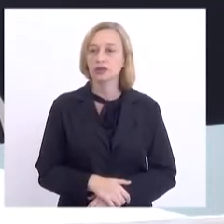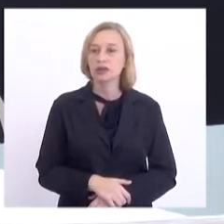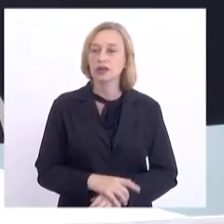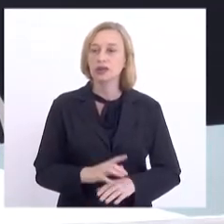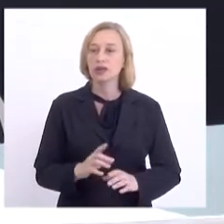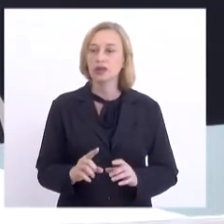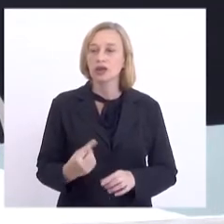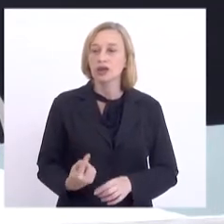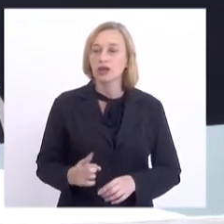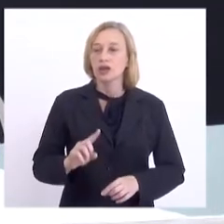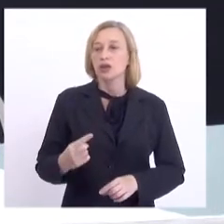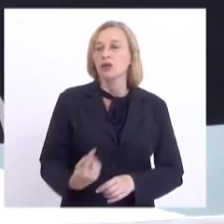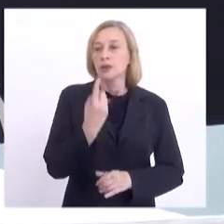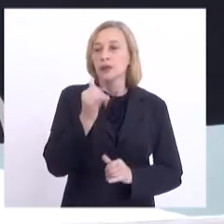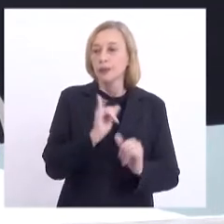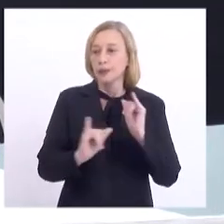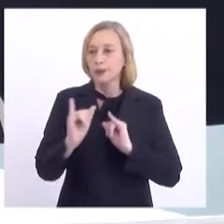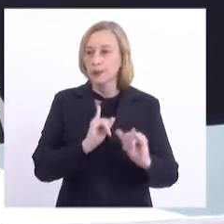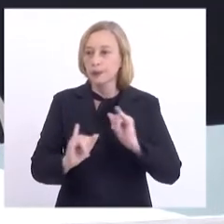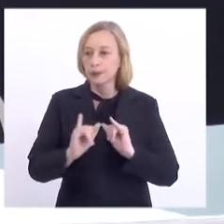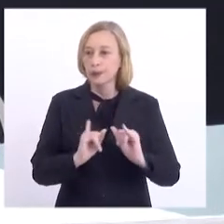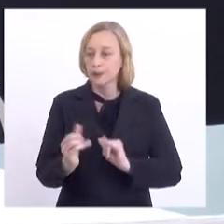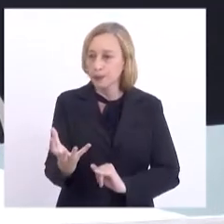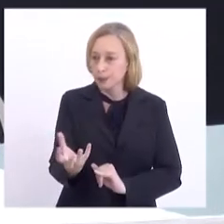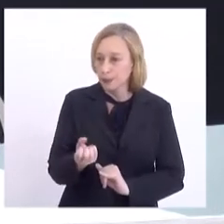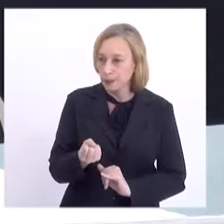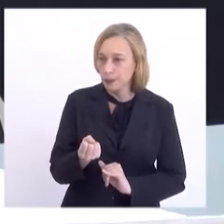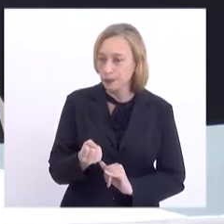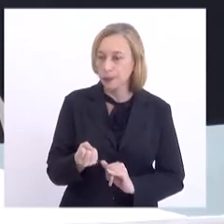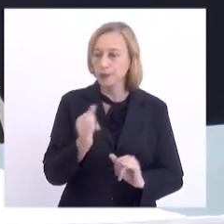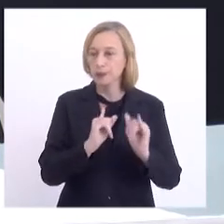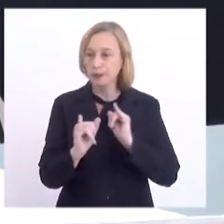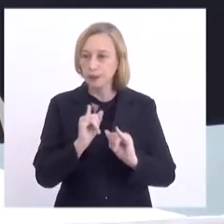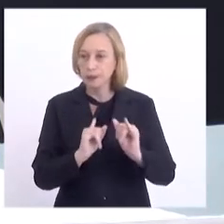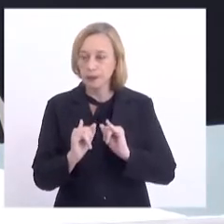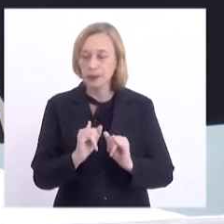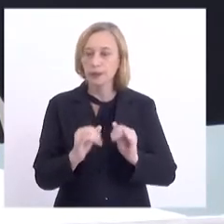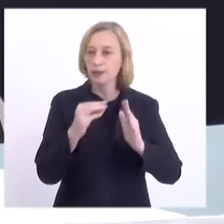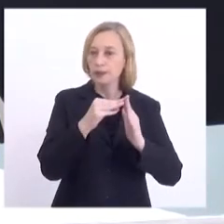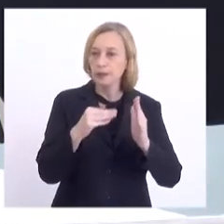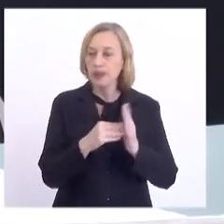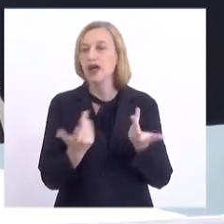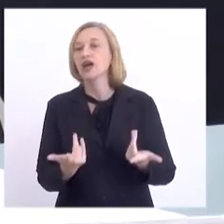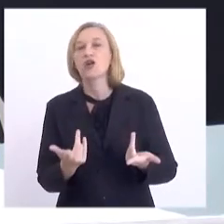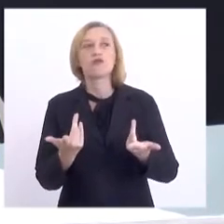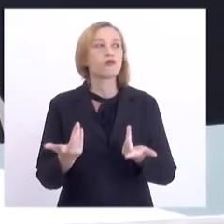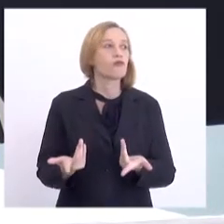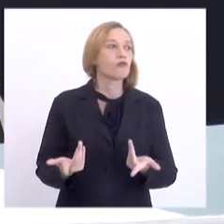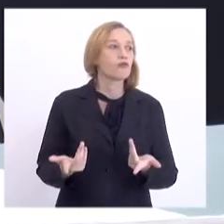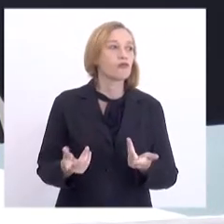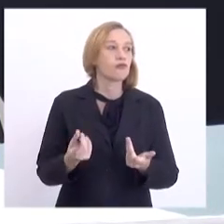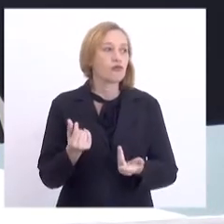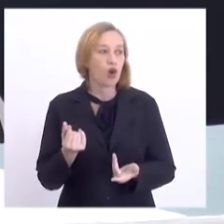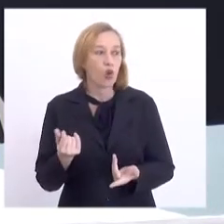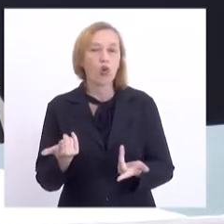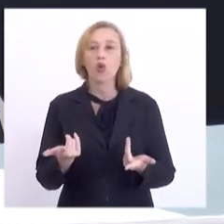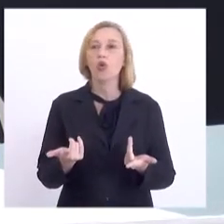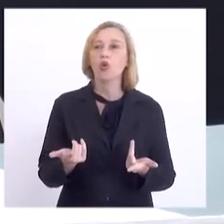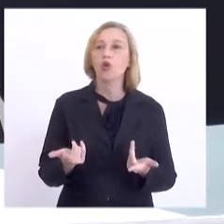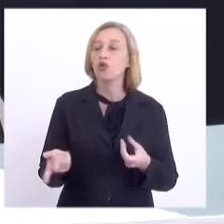receber Face recebimento das informações da secretaria executores de metas e valores é